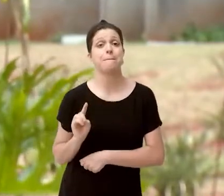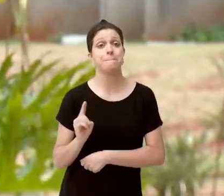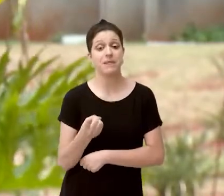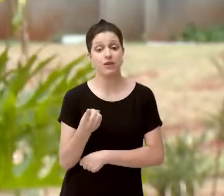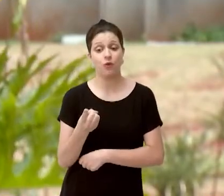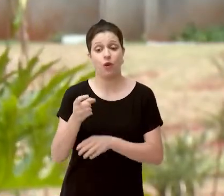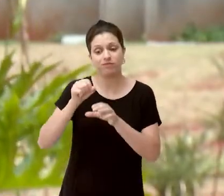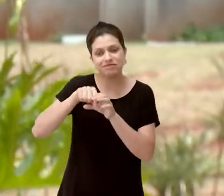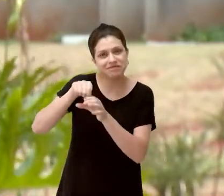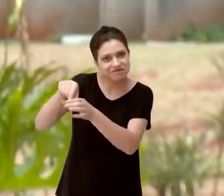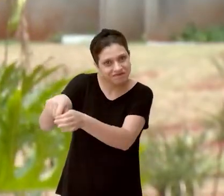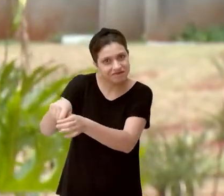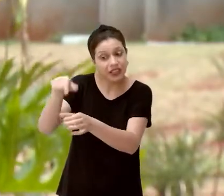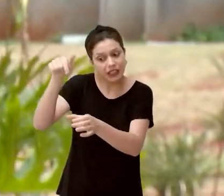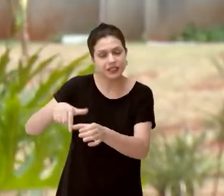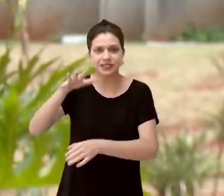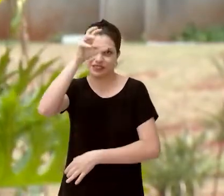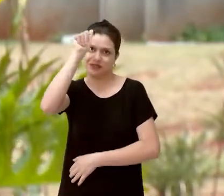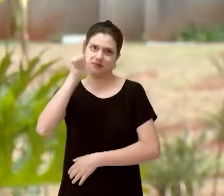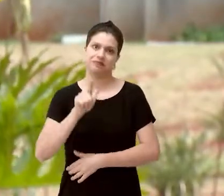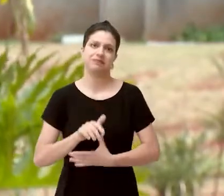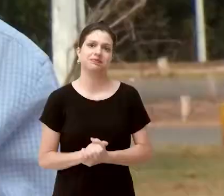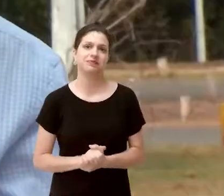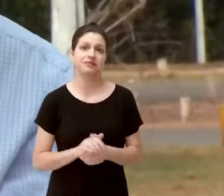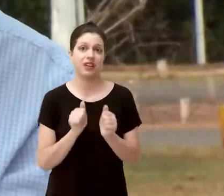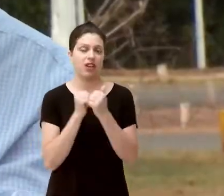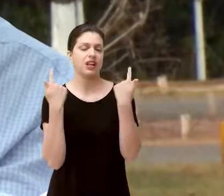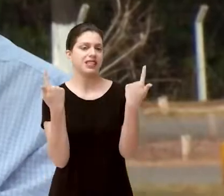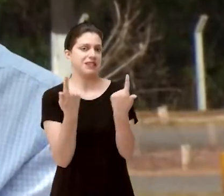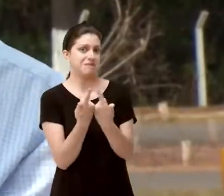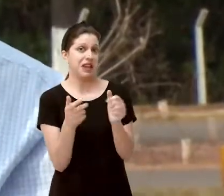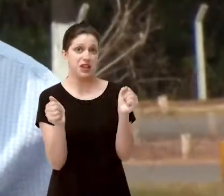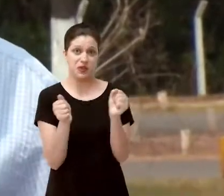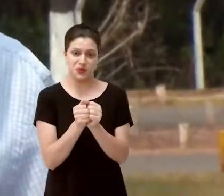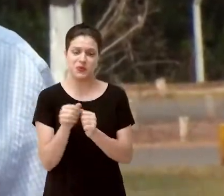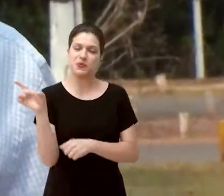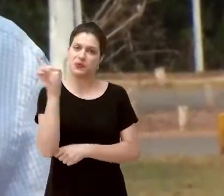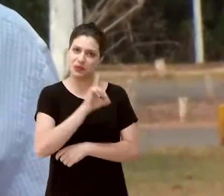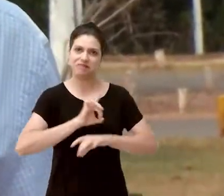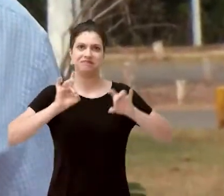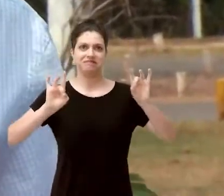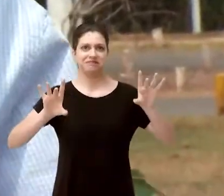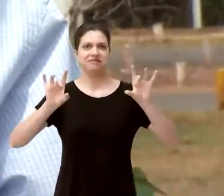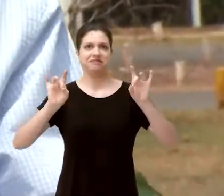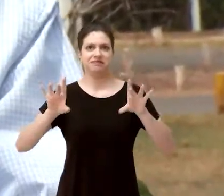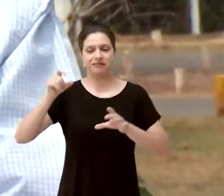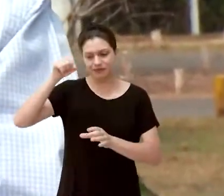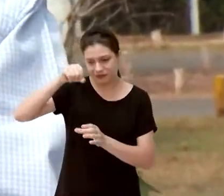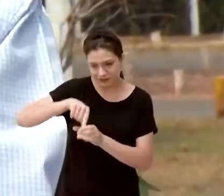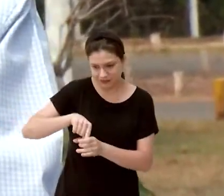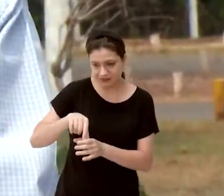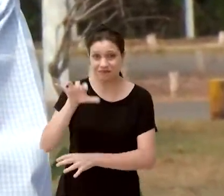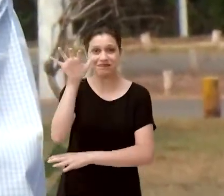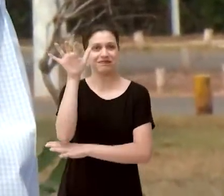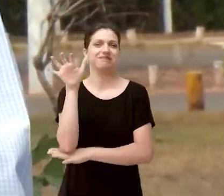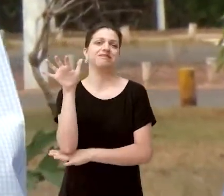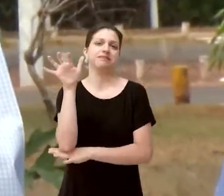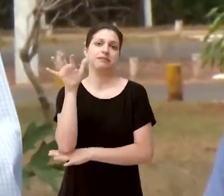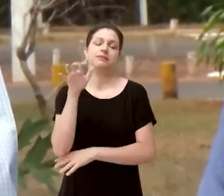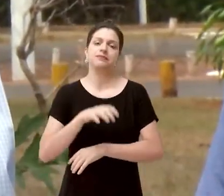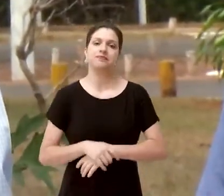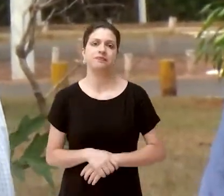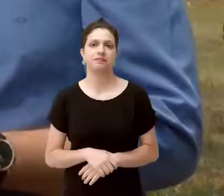de 10 mil mudas para serem plantadas em Mato Grosso do Sul. Queimada a Assembleia, junto com a Sanesul, no Dia da Árvore, está plantando uma árvore.